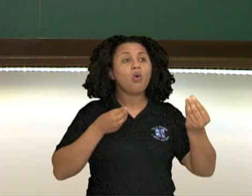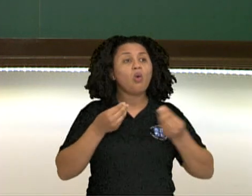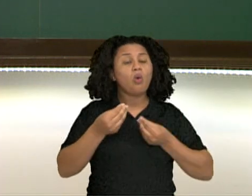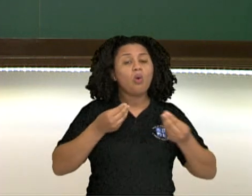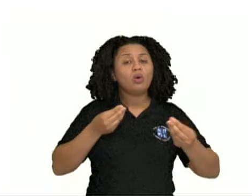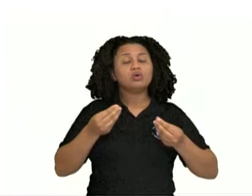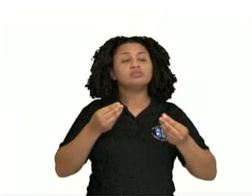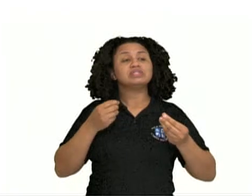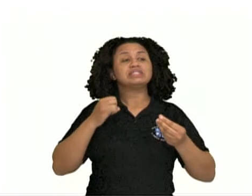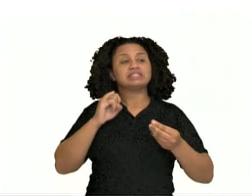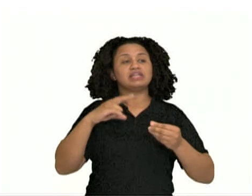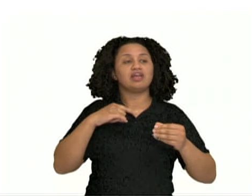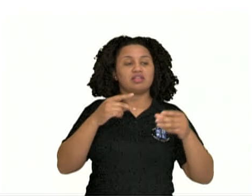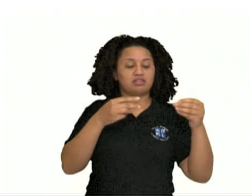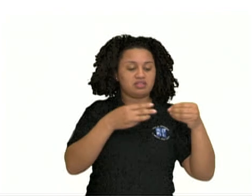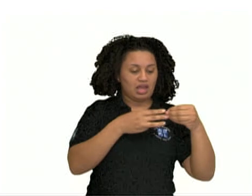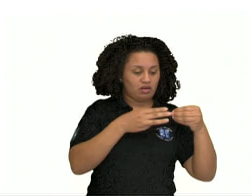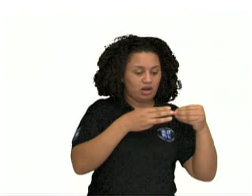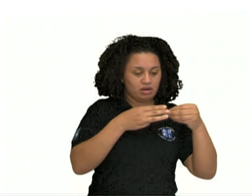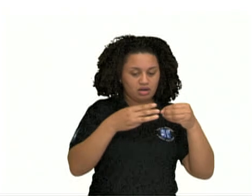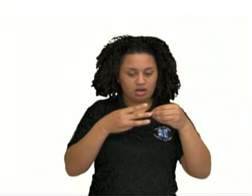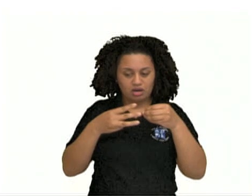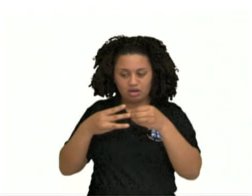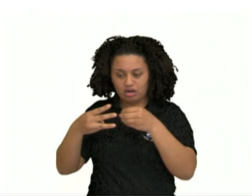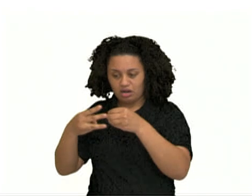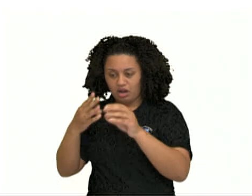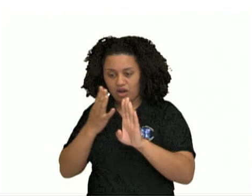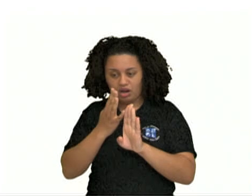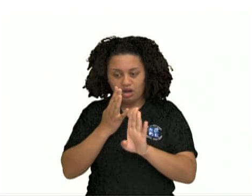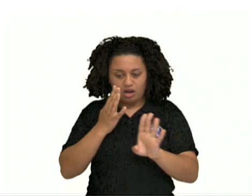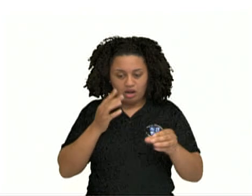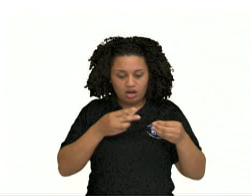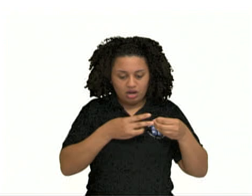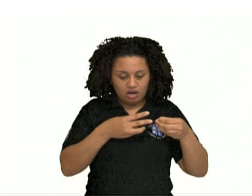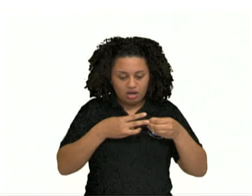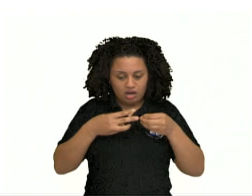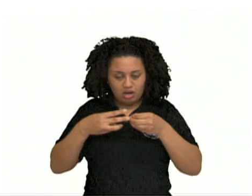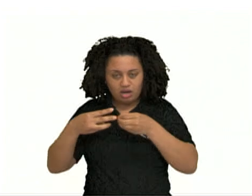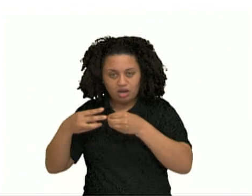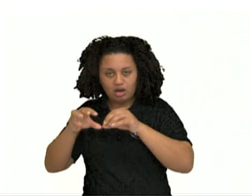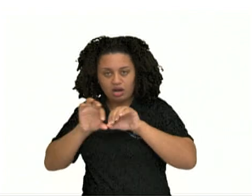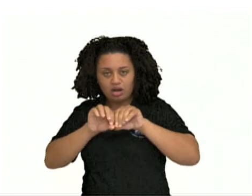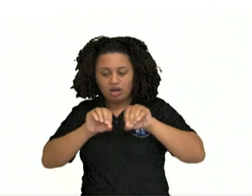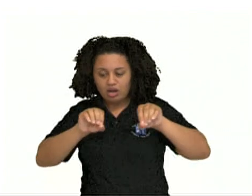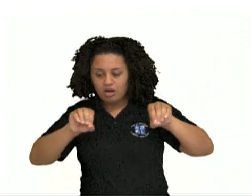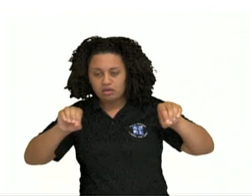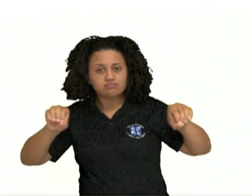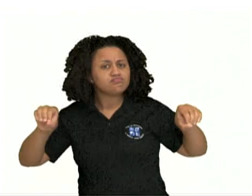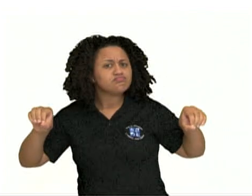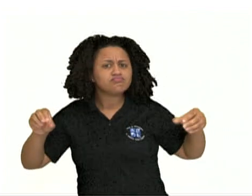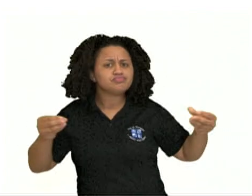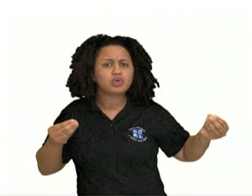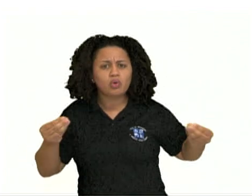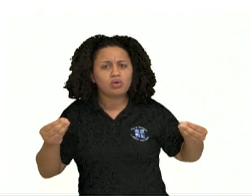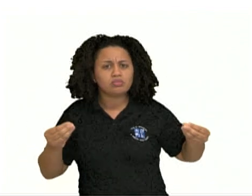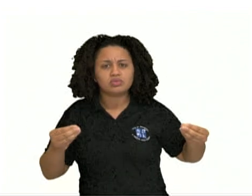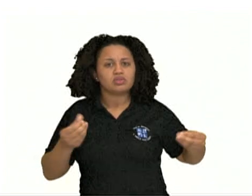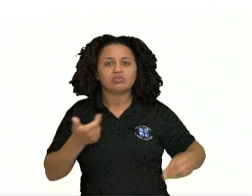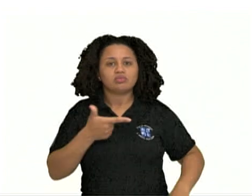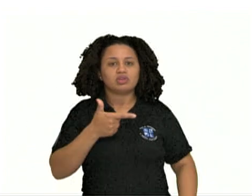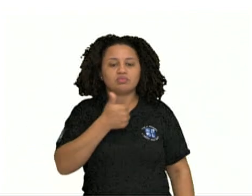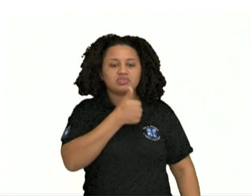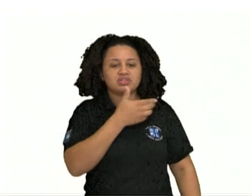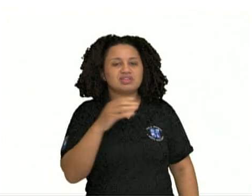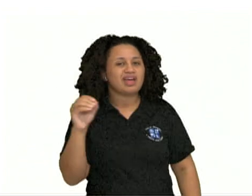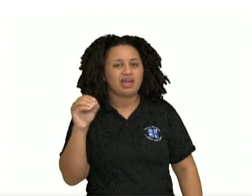teriam teria caso enfiler assimos todas as células do nosso corpo formando um grande cordão gente nós não temos 100 200 células